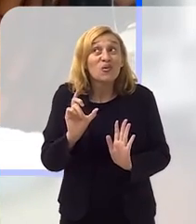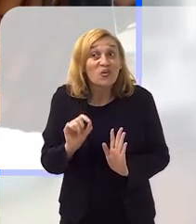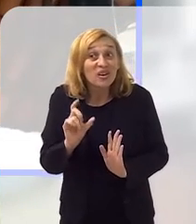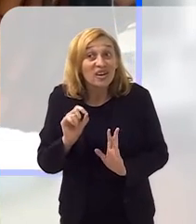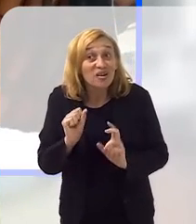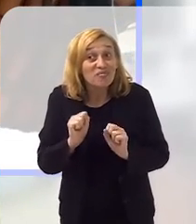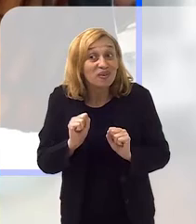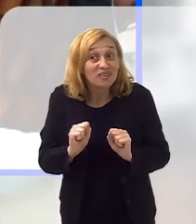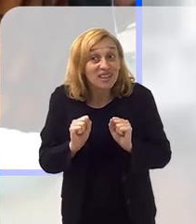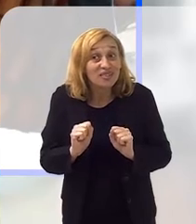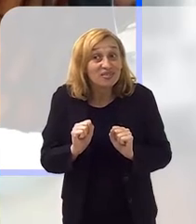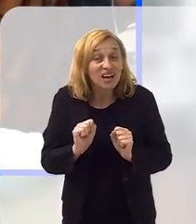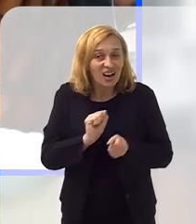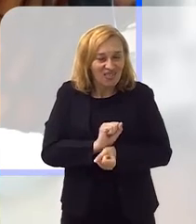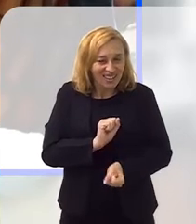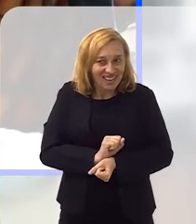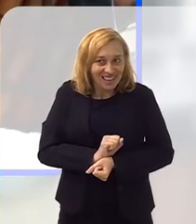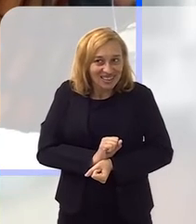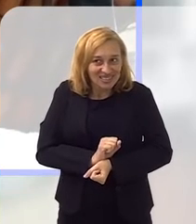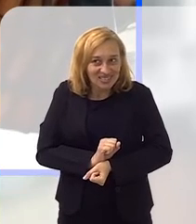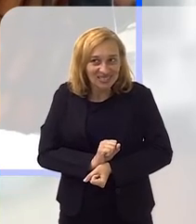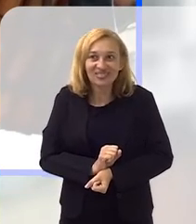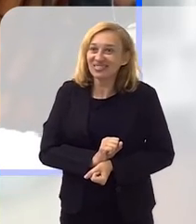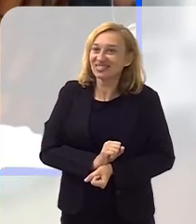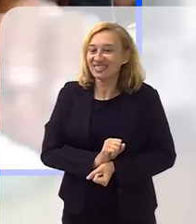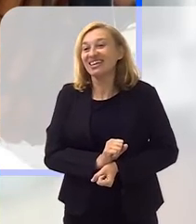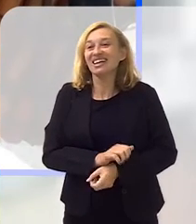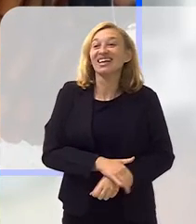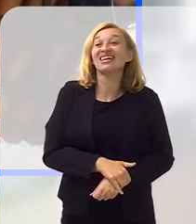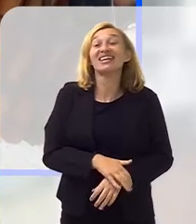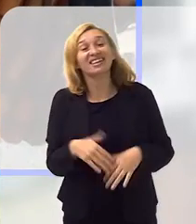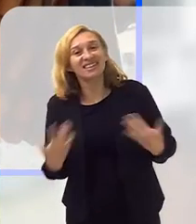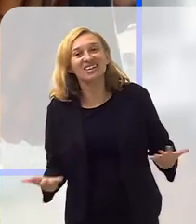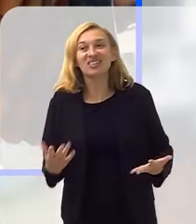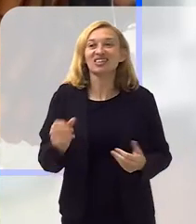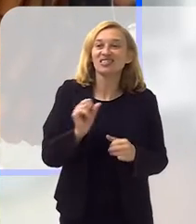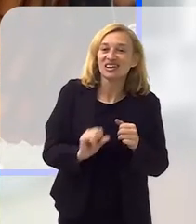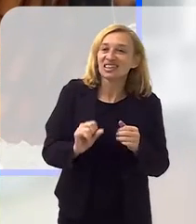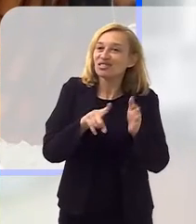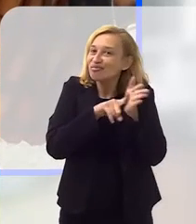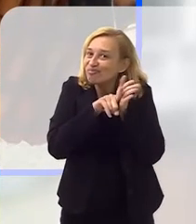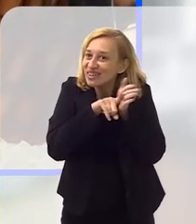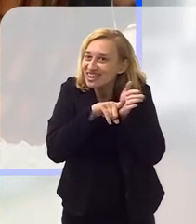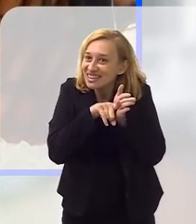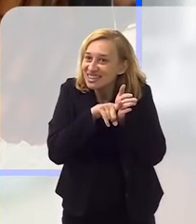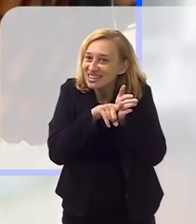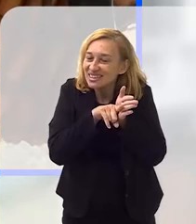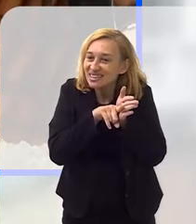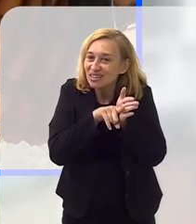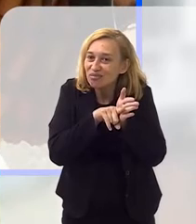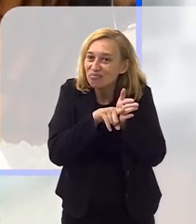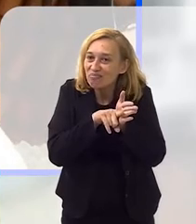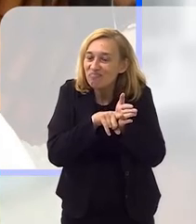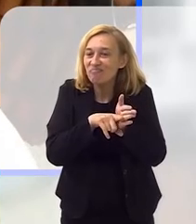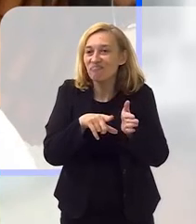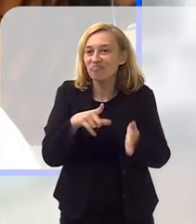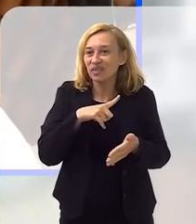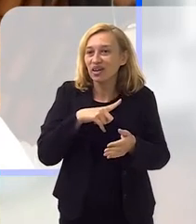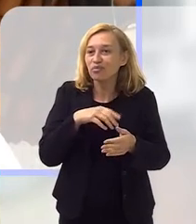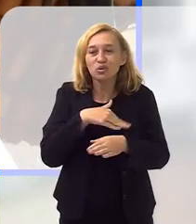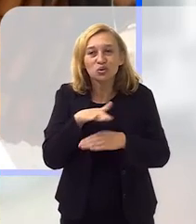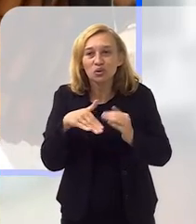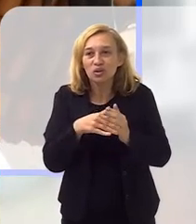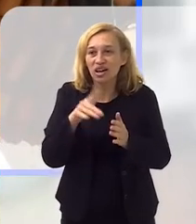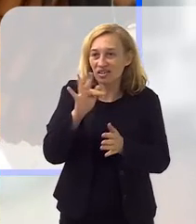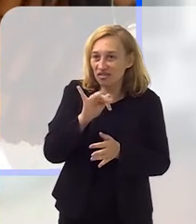Aberto. O que, que a gente pode esperar, né? Então, nós estamos fazendo uma pesquisa, né? E